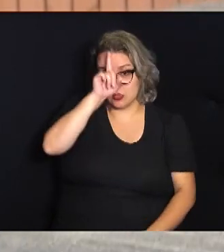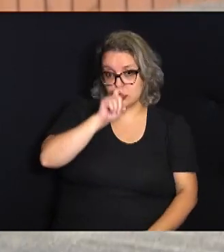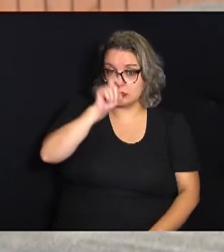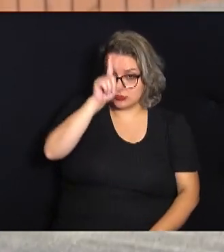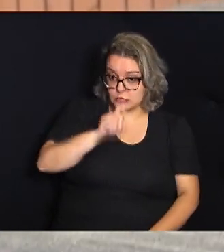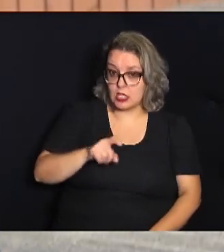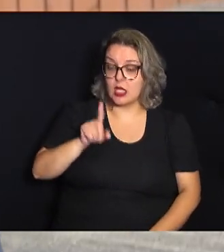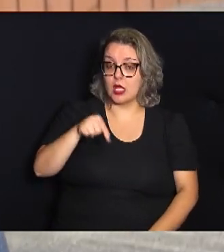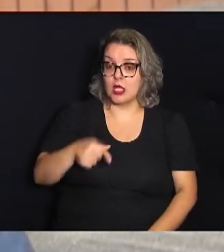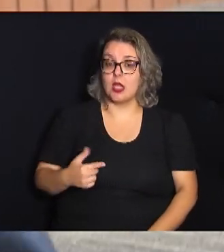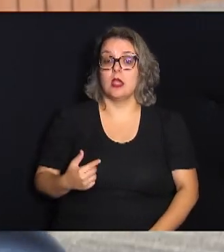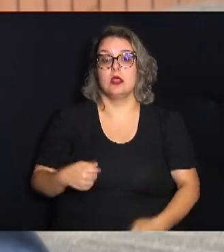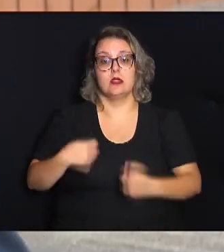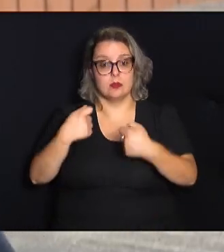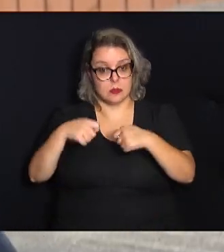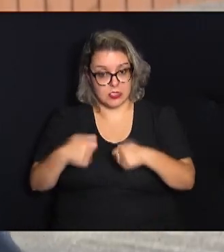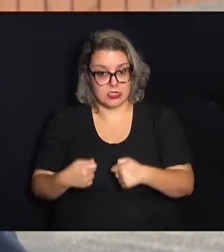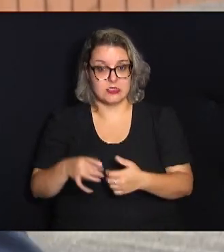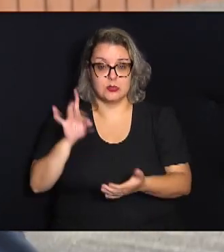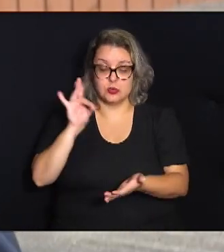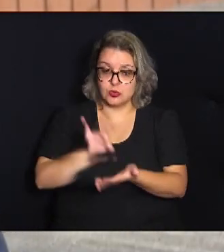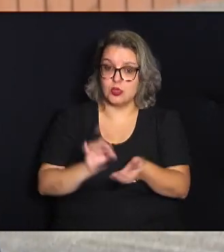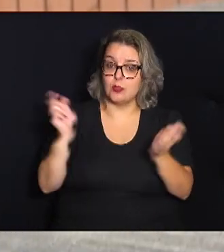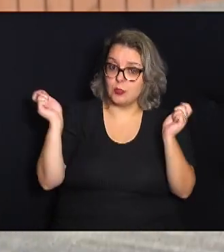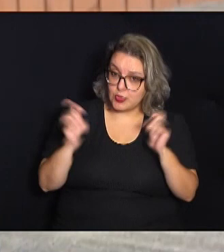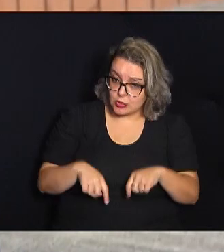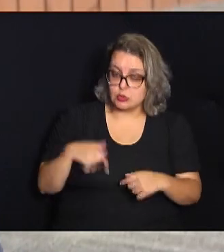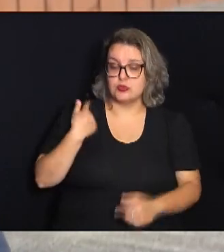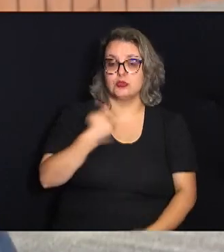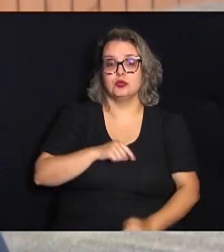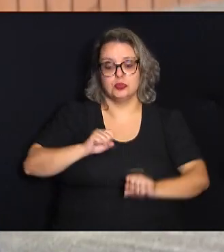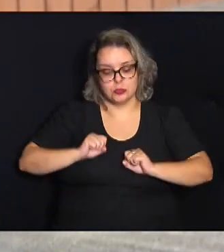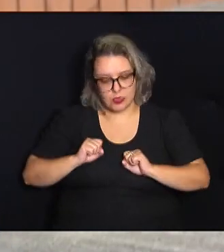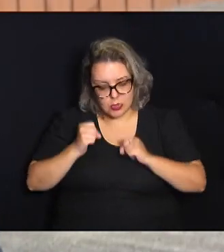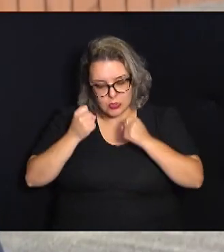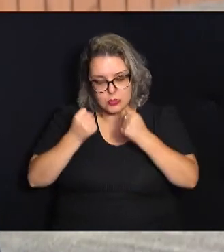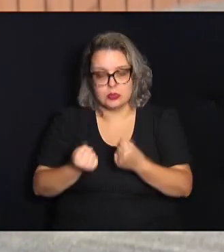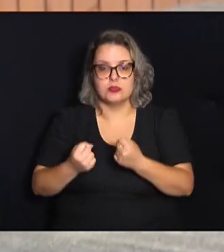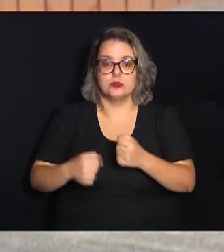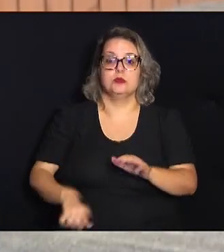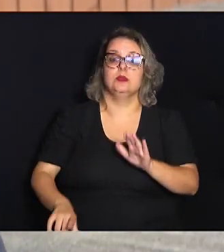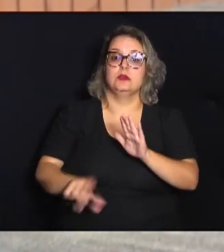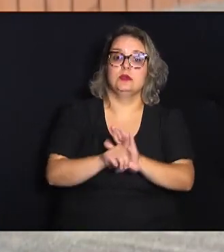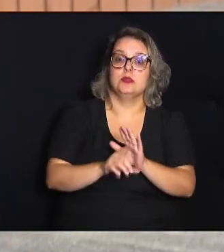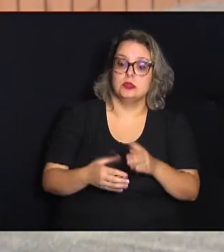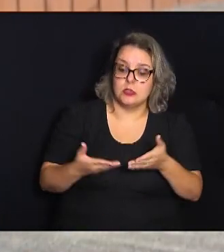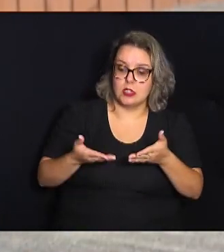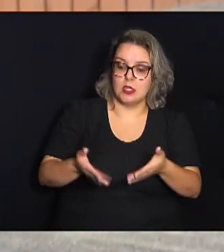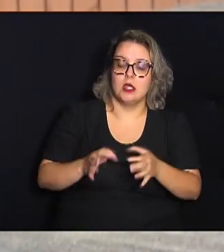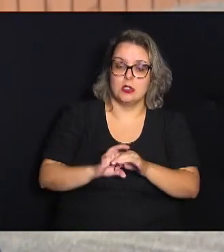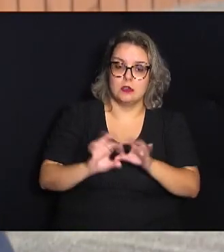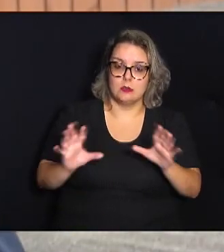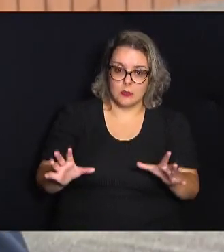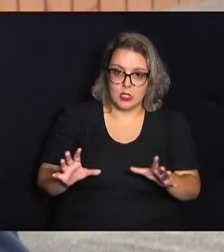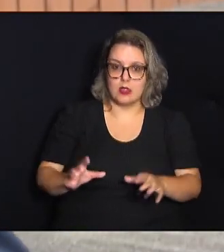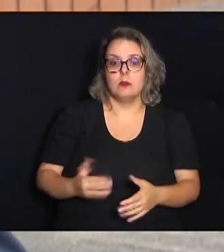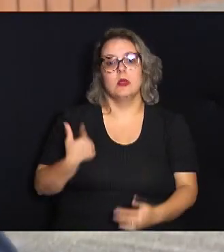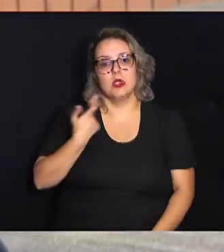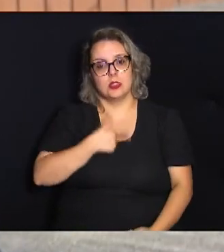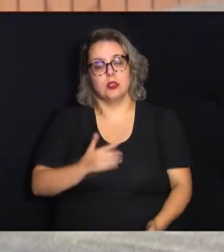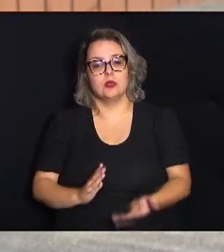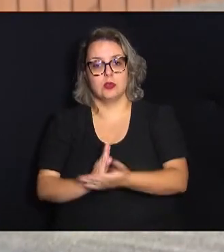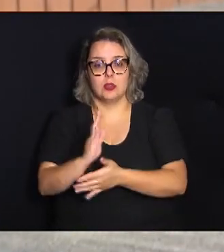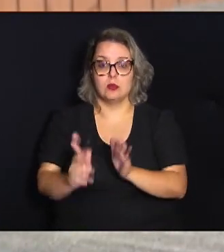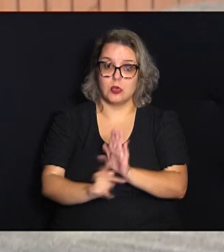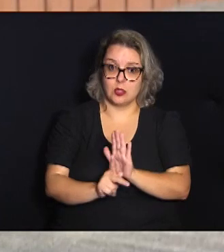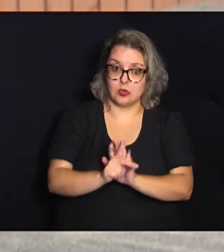algo que se faz necessário e hoje estaremos nos debruçando na legalidade desse projeto para que a gente possa aprovar uma